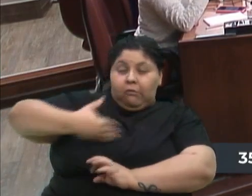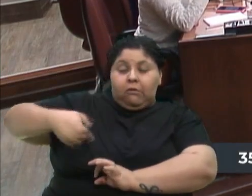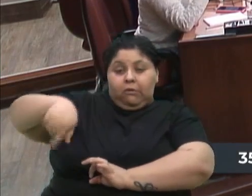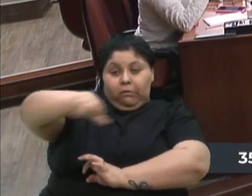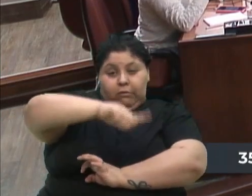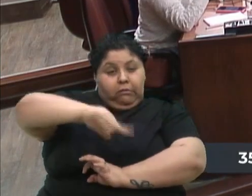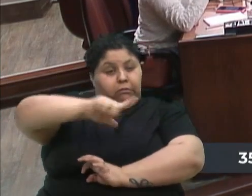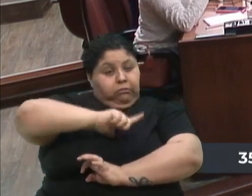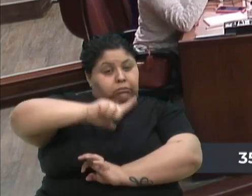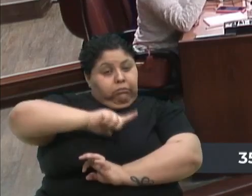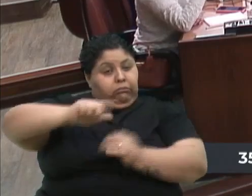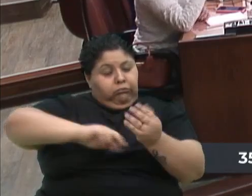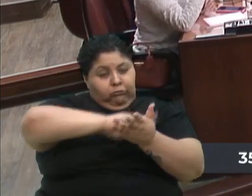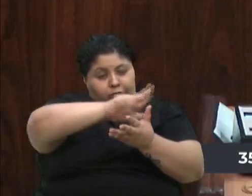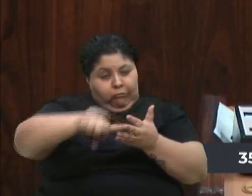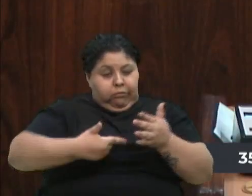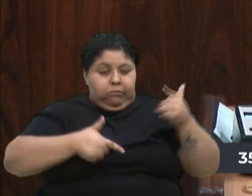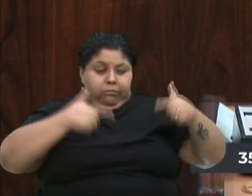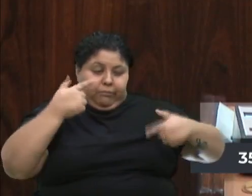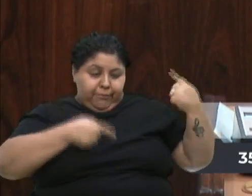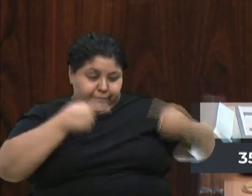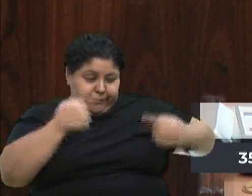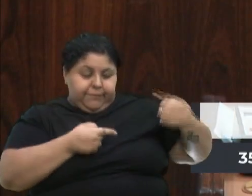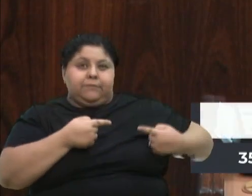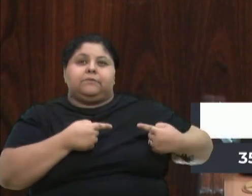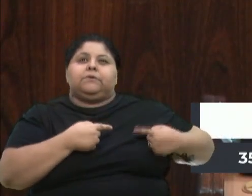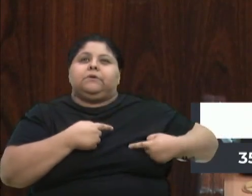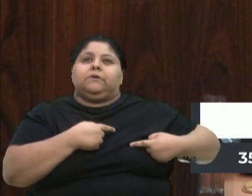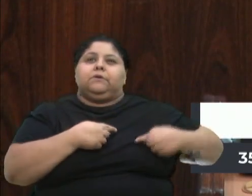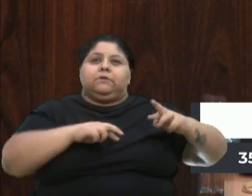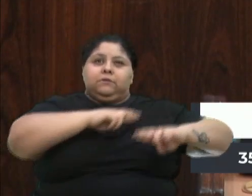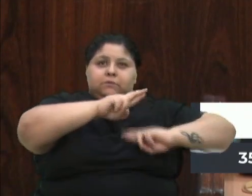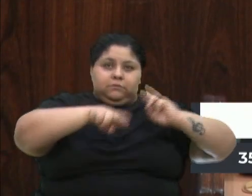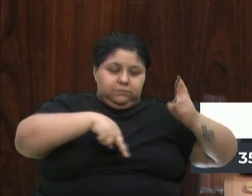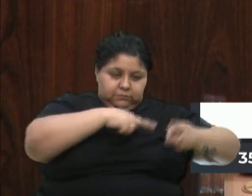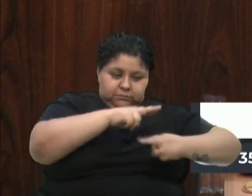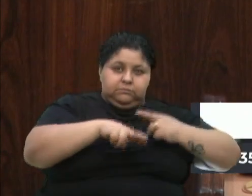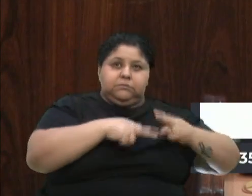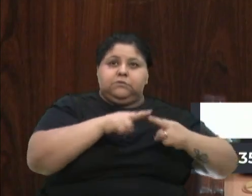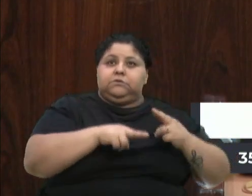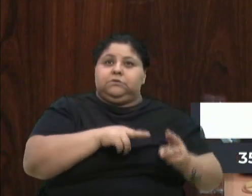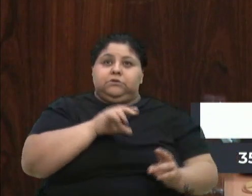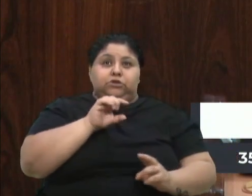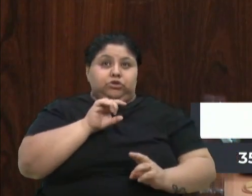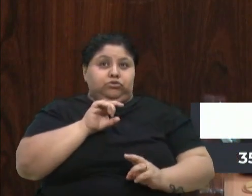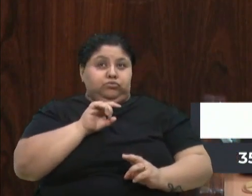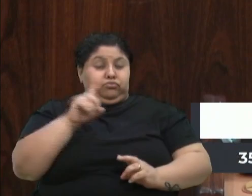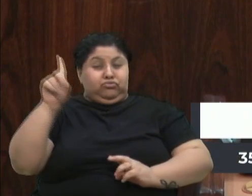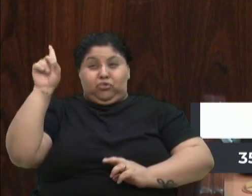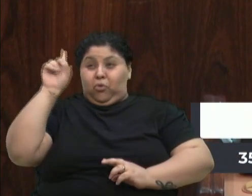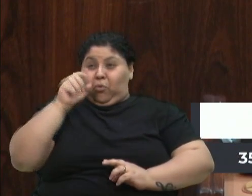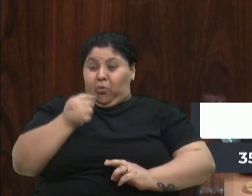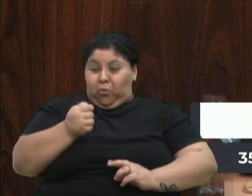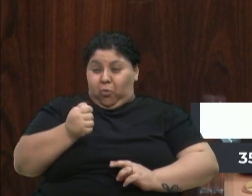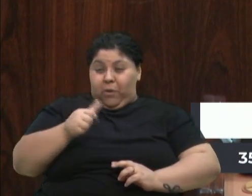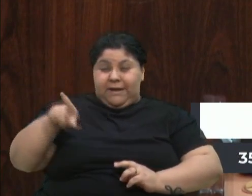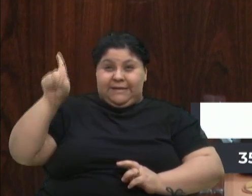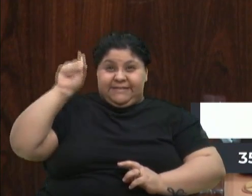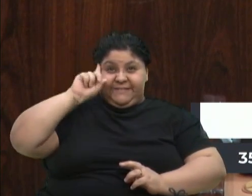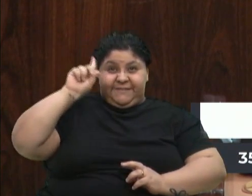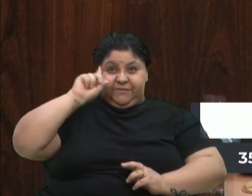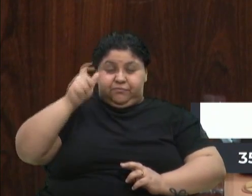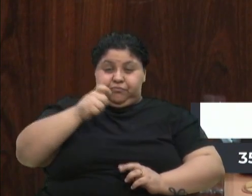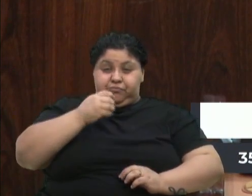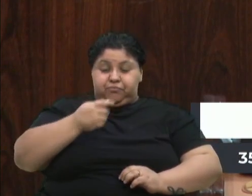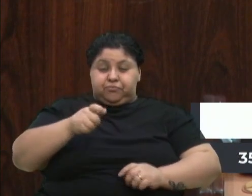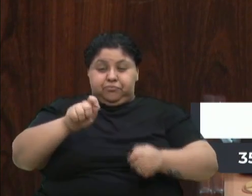tem diversas reclamações. As reclamações em relação a isso, elas são praticamente diárias. A gente faz as indicações e